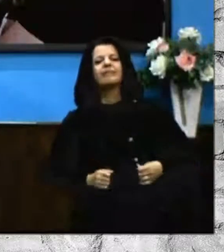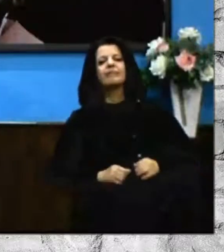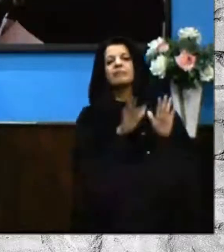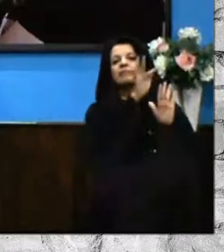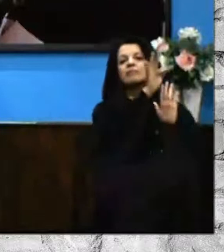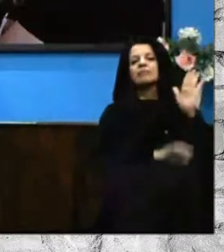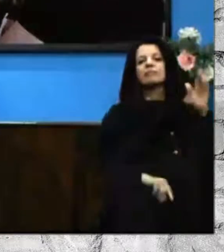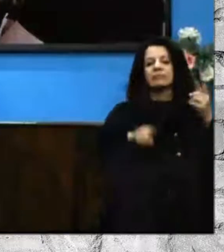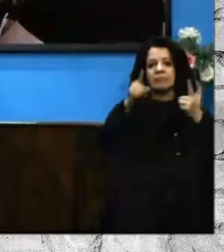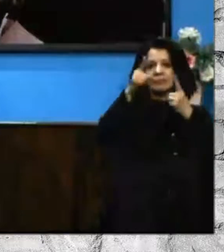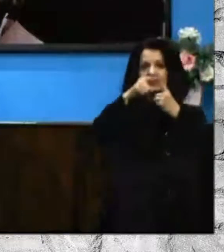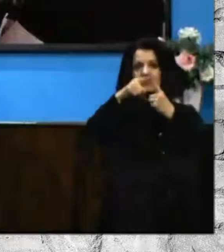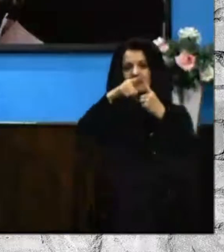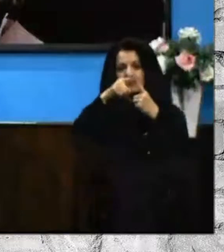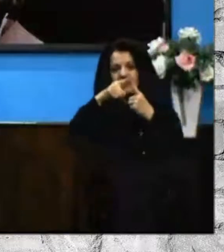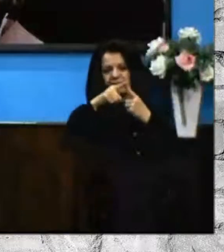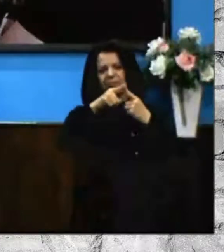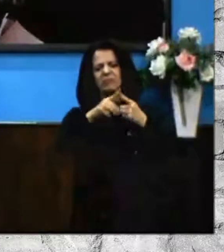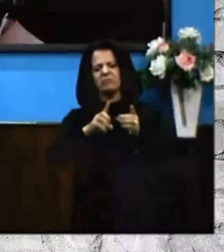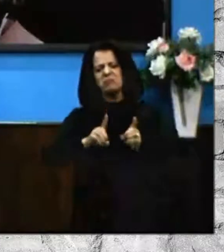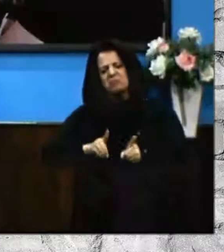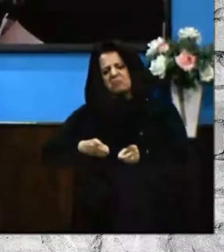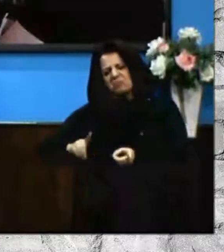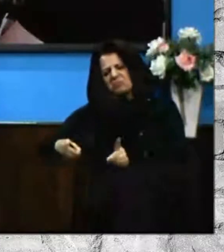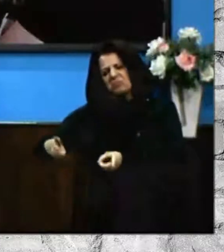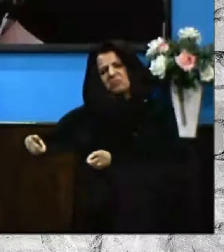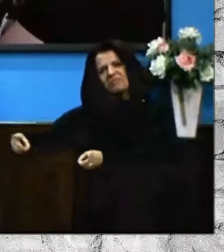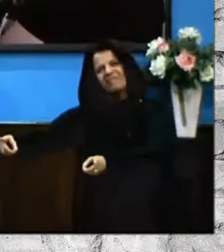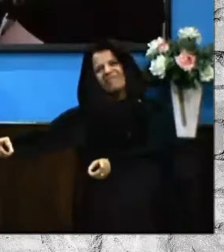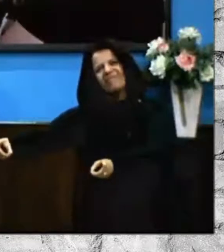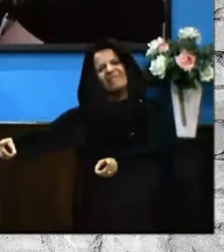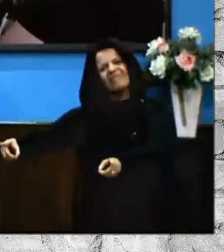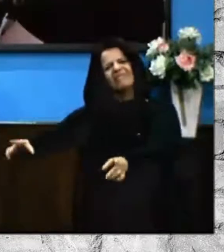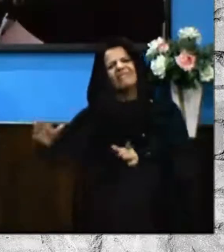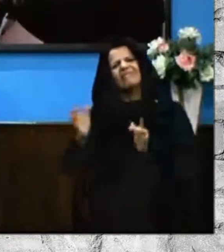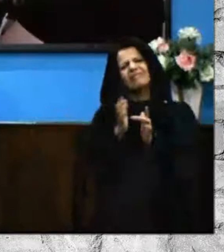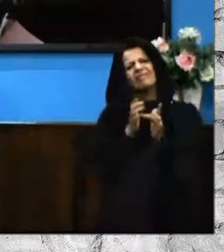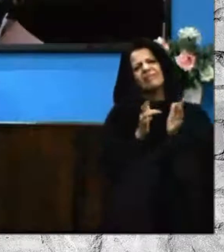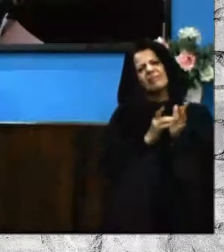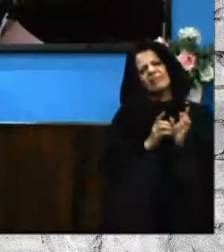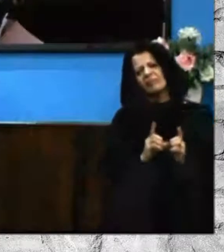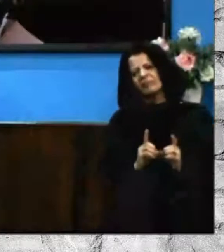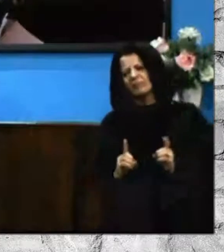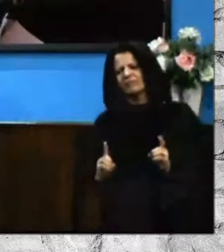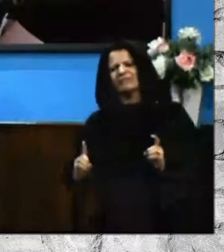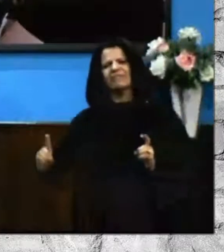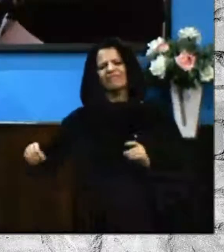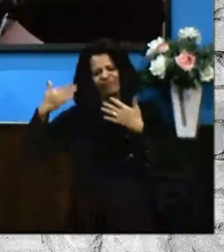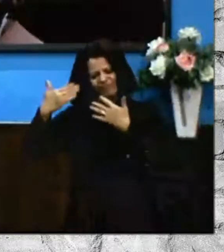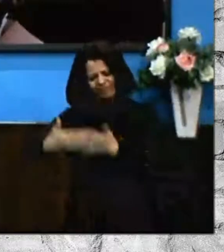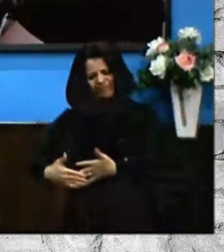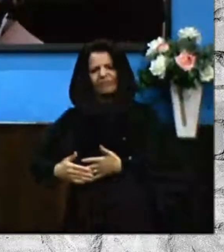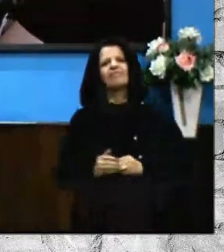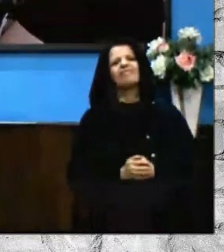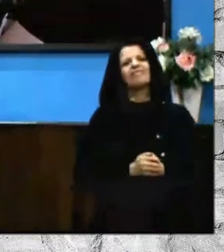primeiro lugar, observando que o deserto para o qual Jesus foi, o deserto da provação, o deserto